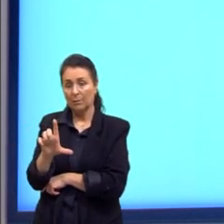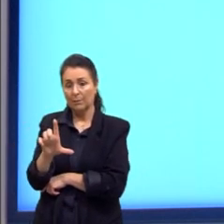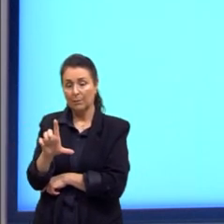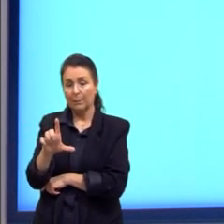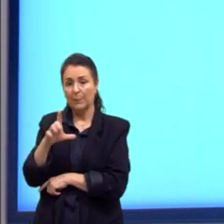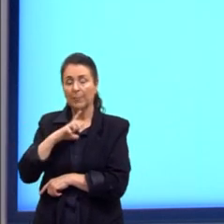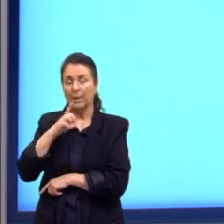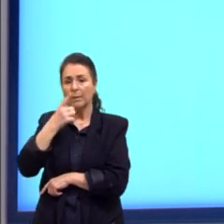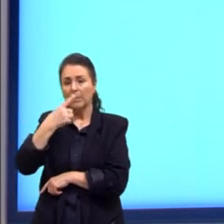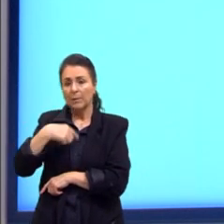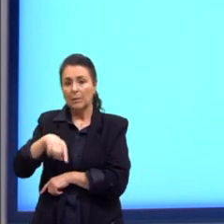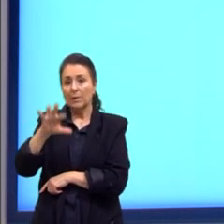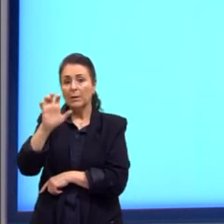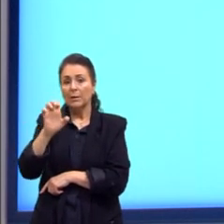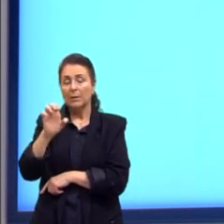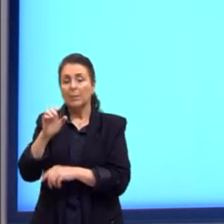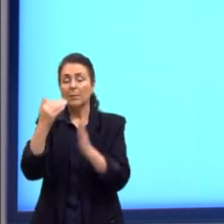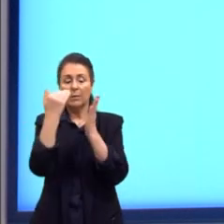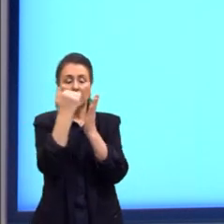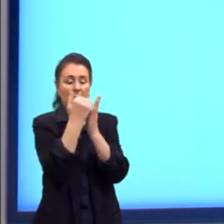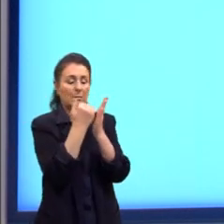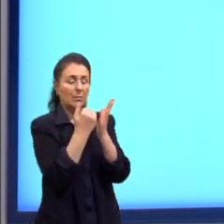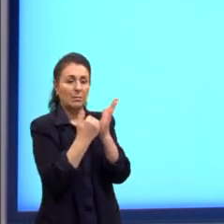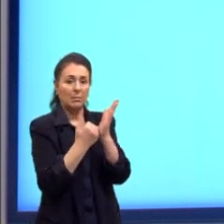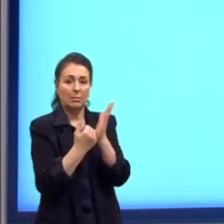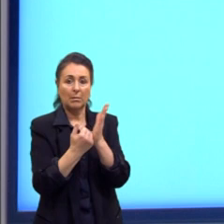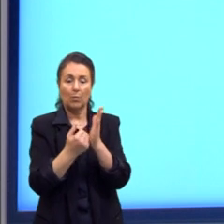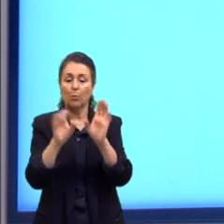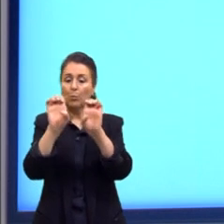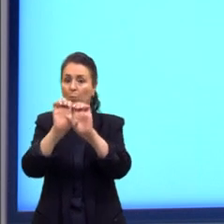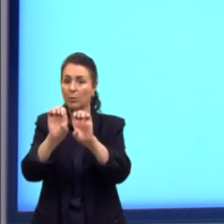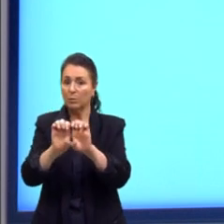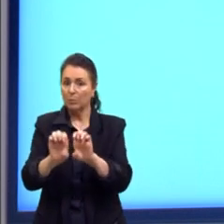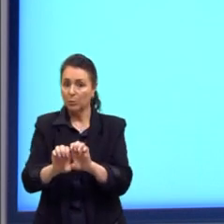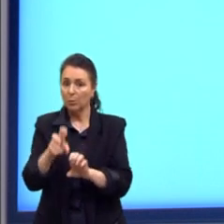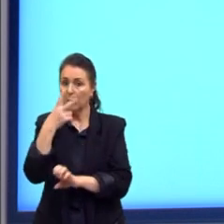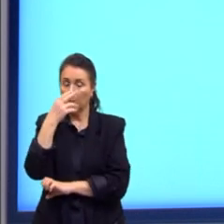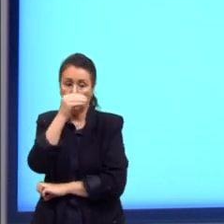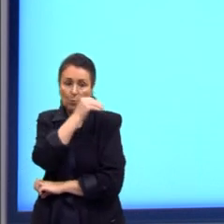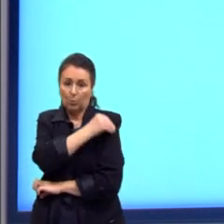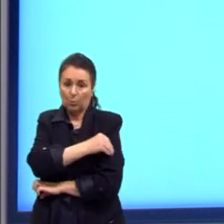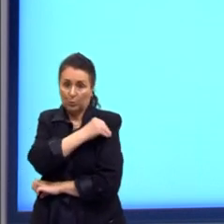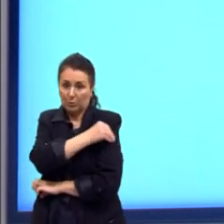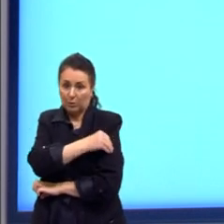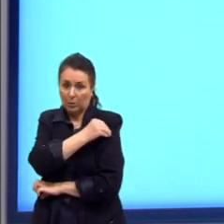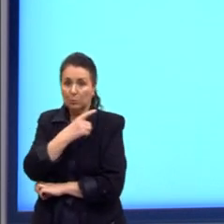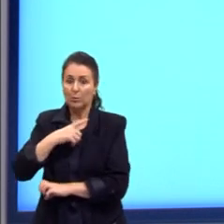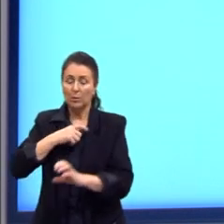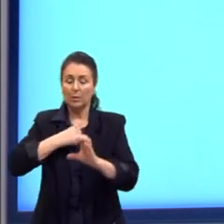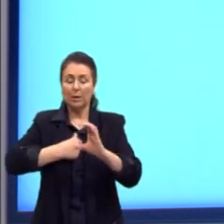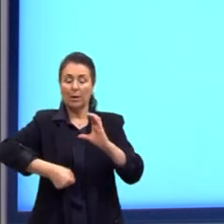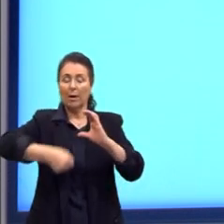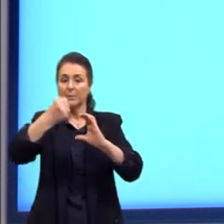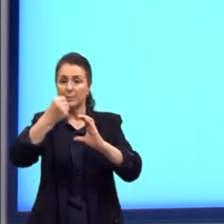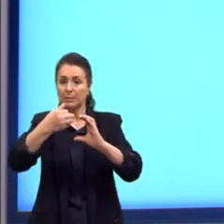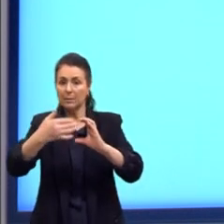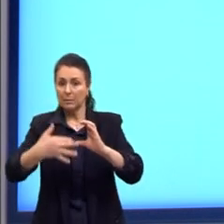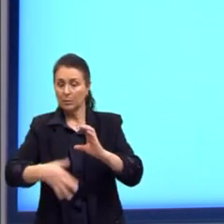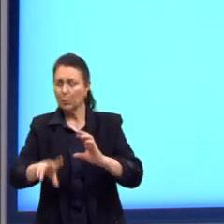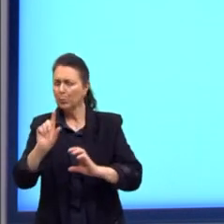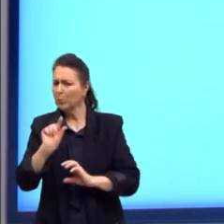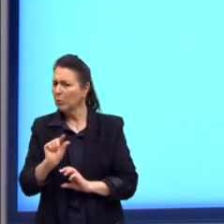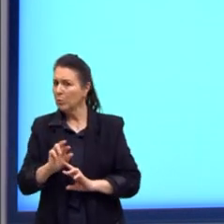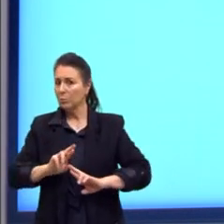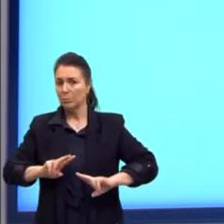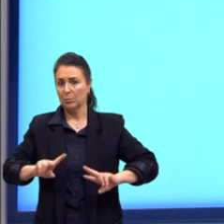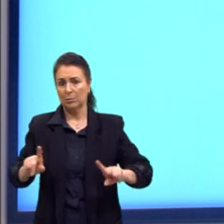e você nós ele também podem ser classificados conforme a estrutura assim como usar o óculos e eles têm as características é um pouquinho